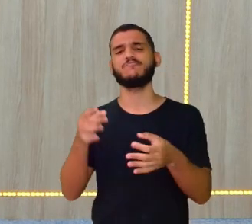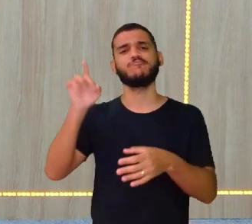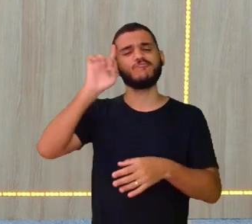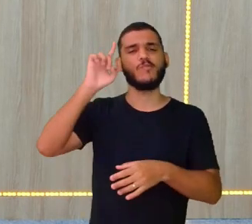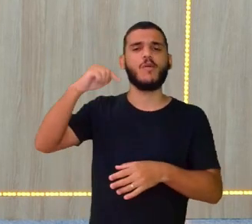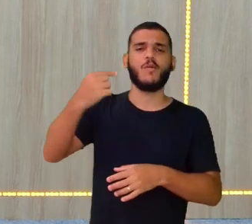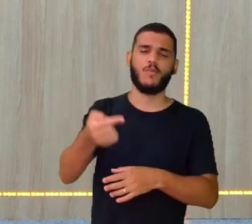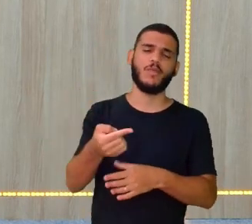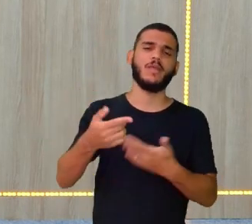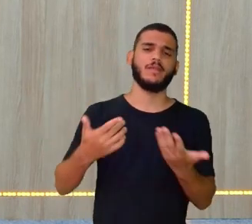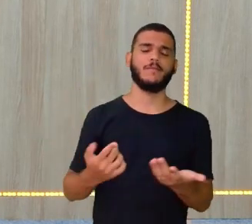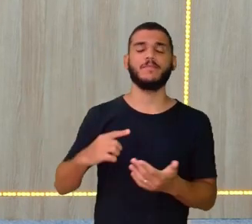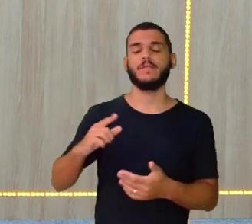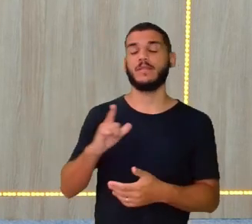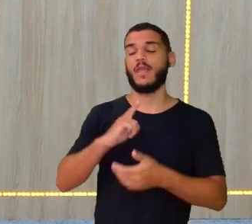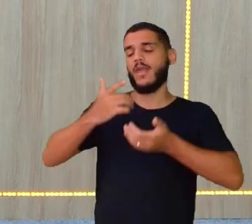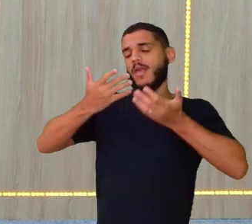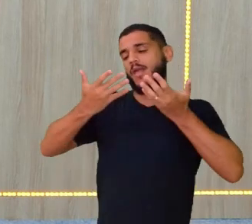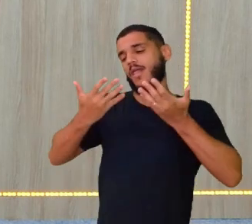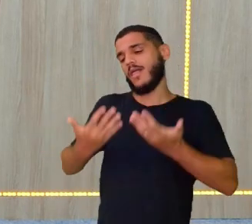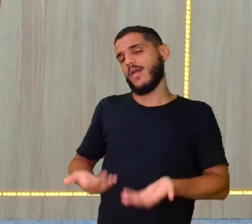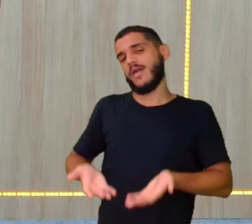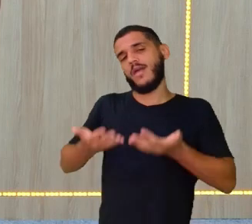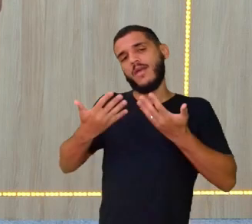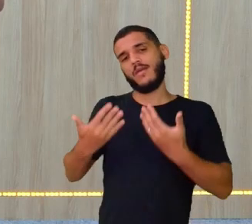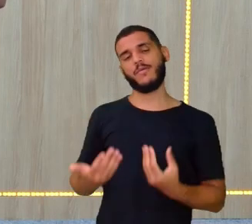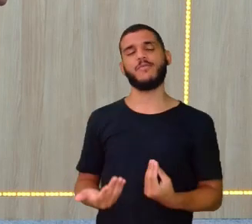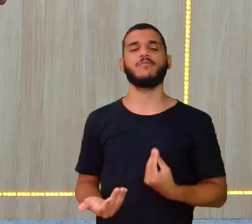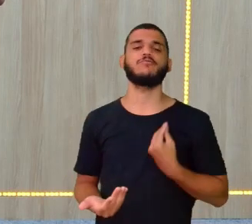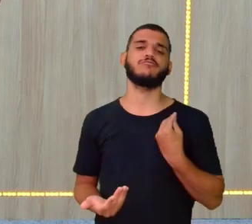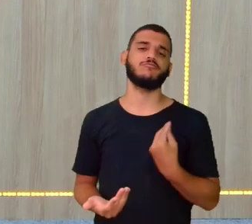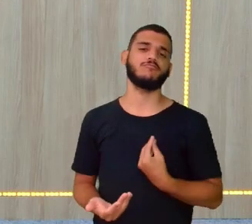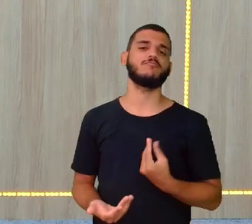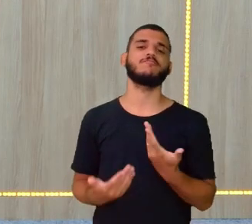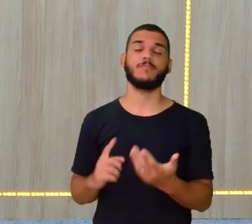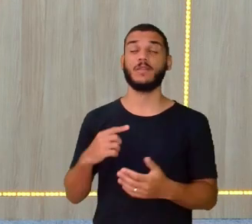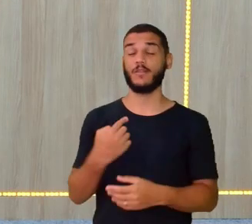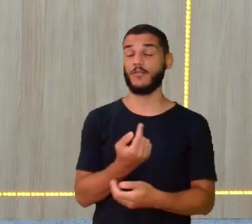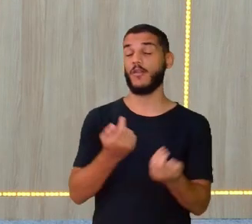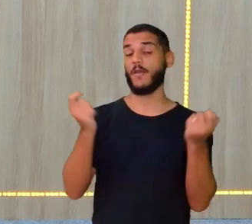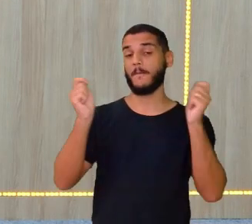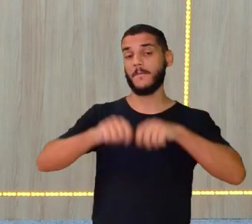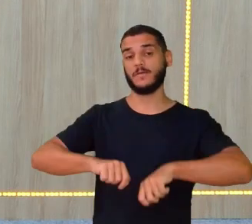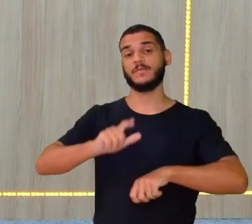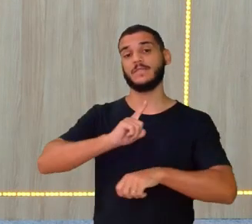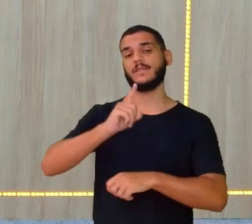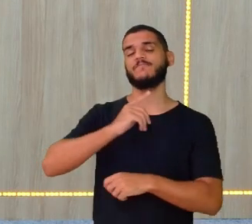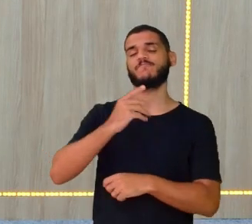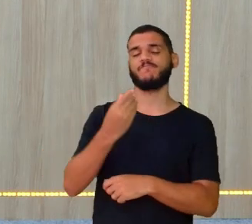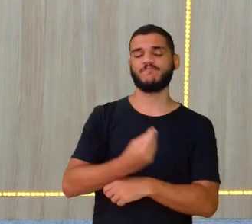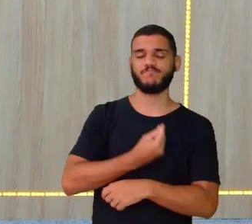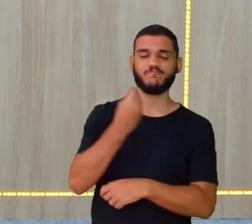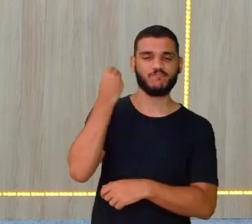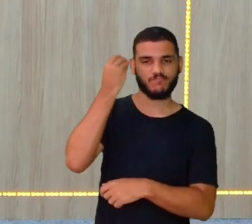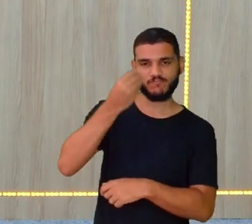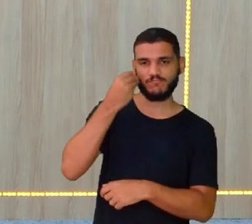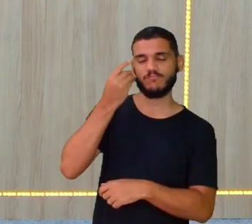dia a dia traz leveza para a gente. Então vamos vivenciar, não é, os nossos